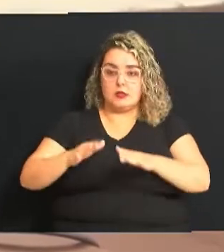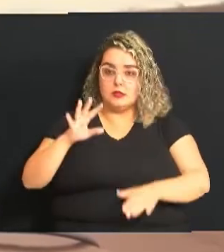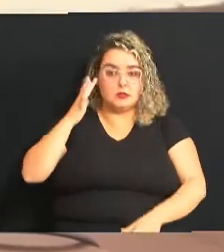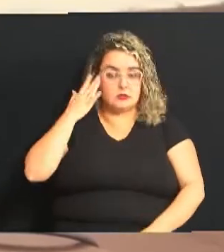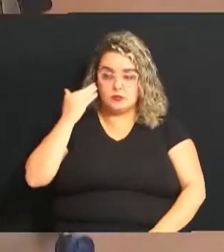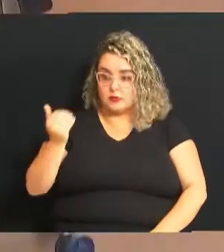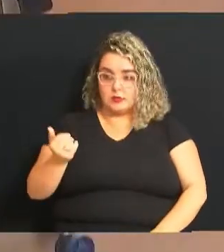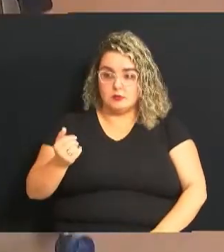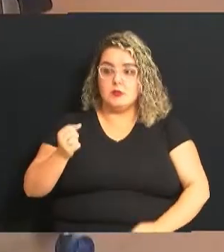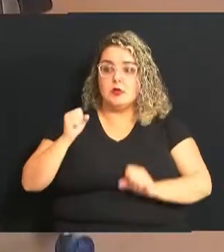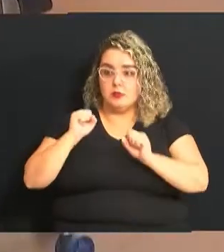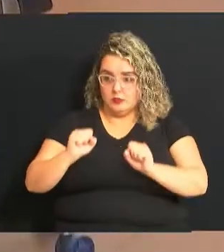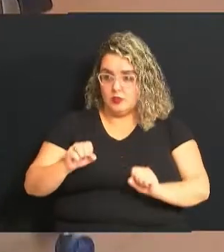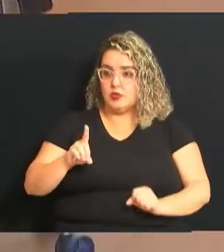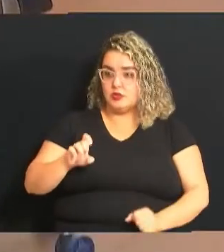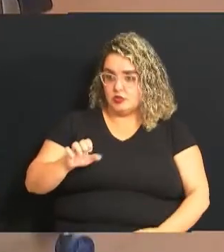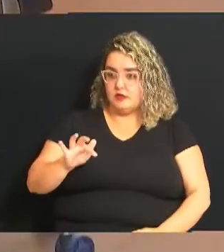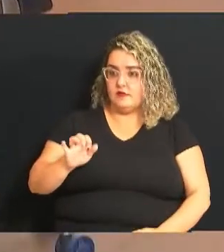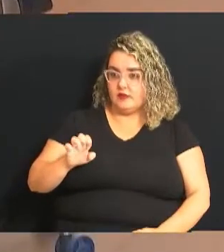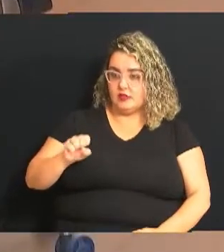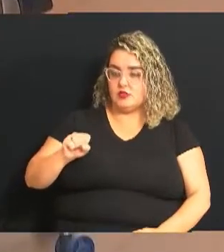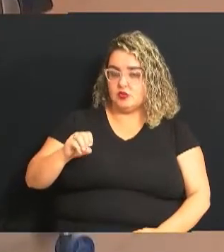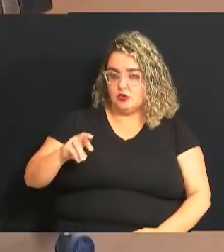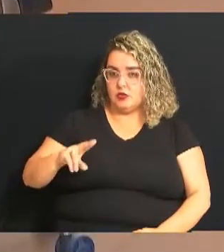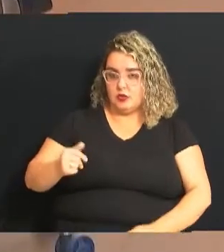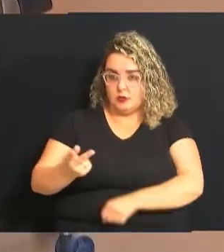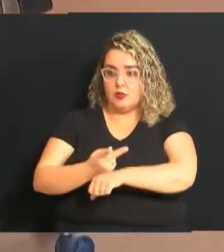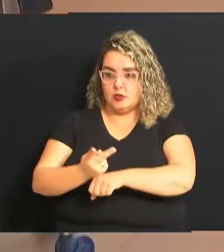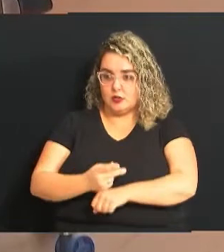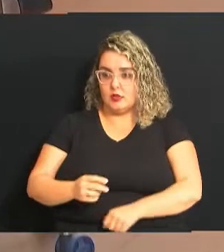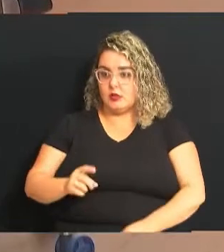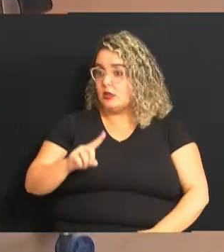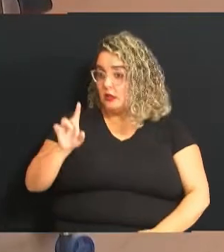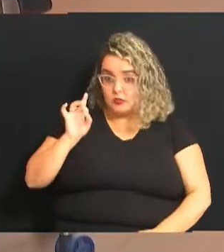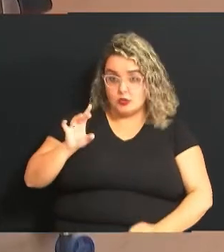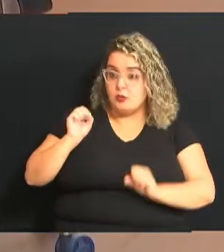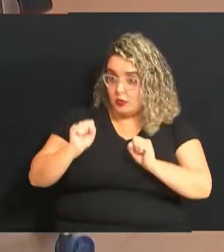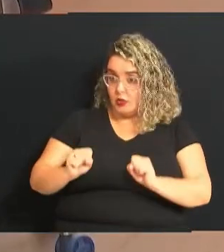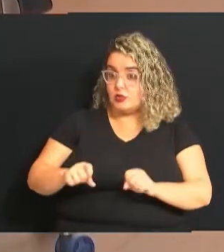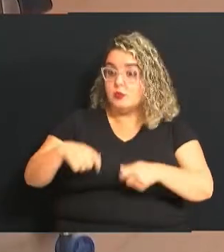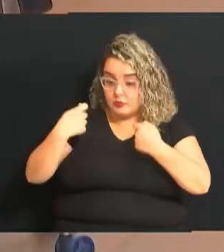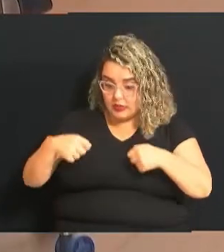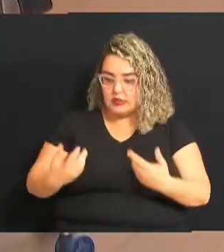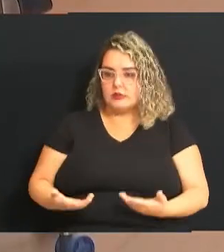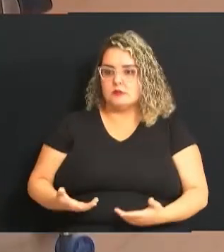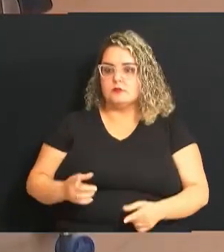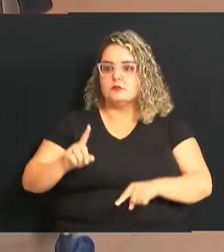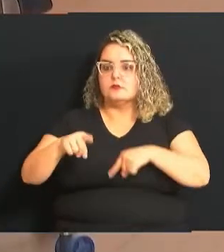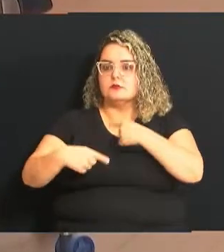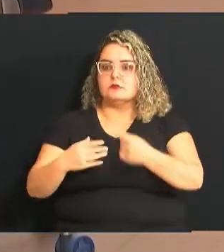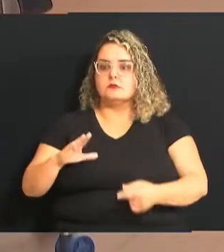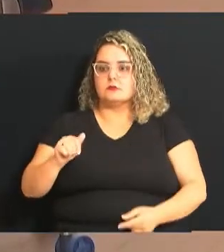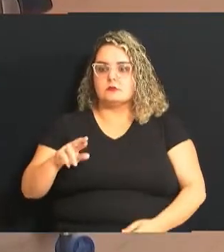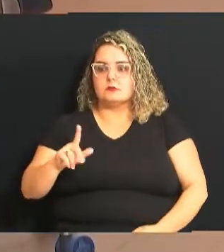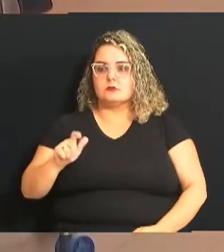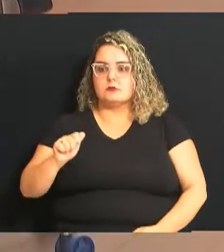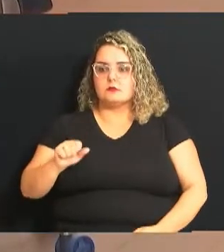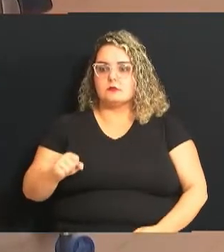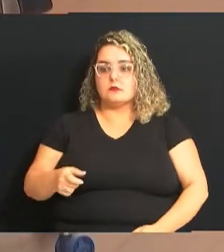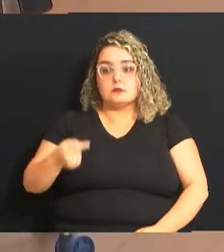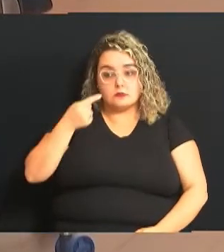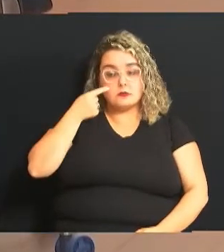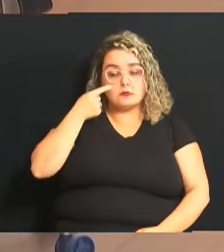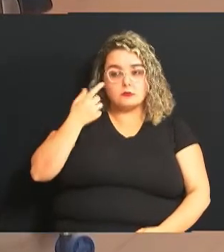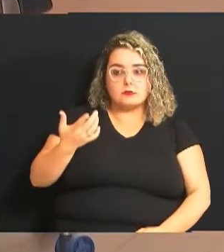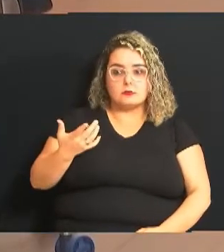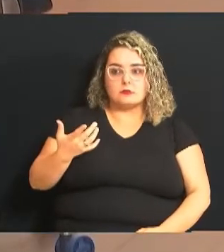ele pode procurar a defensoria pública. Pode. Tá. Não só pode, como deve. E outra também, viu, Carla, que eu tenho observado, que